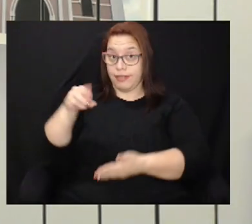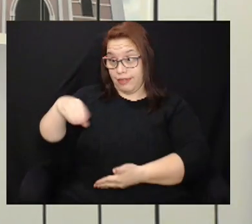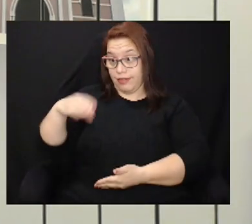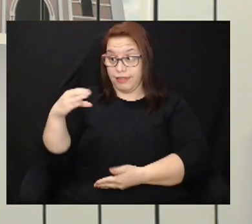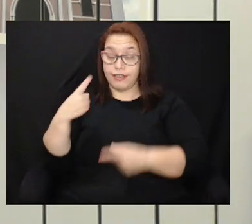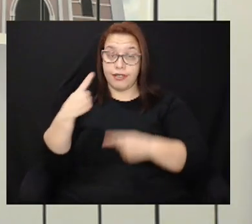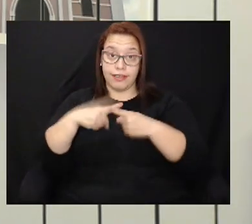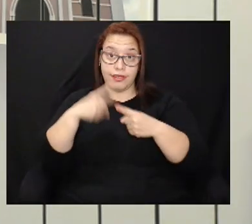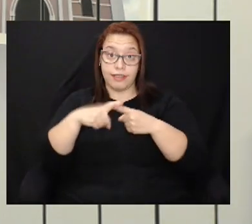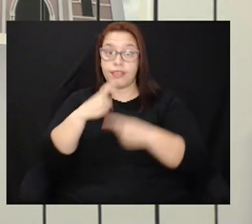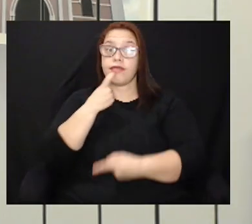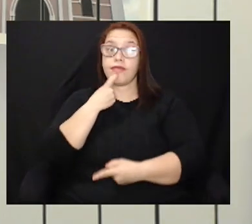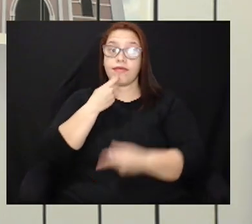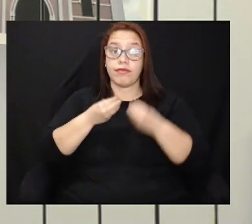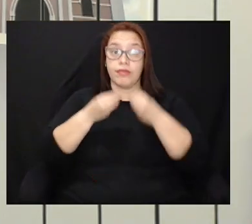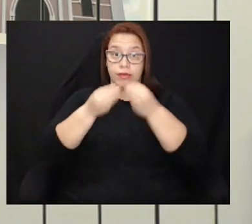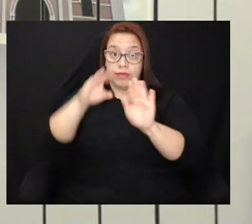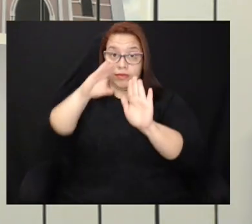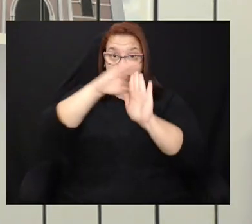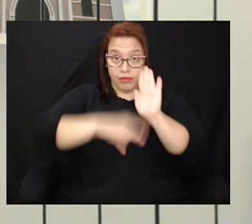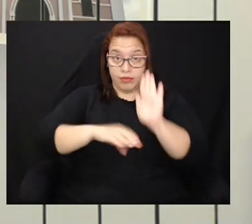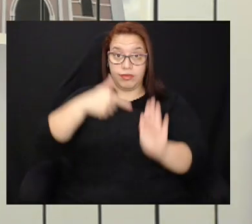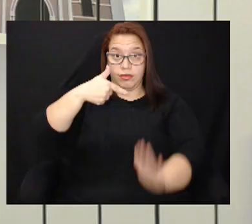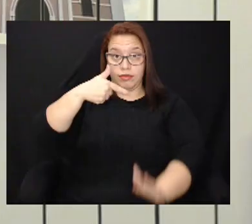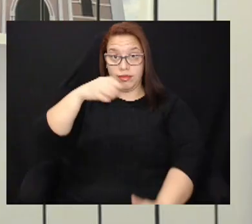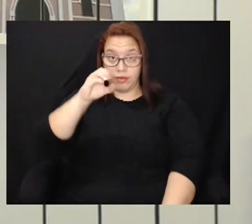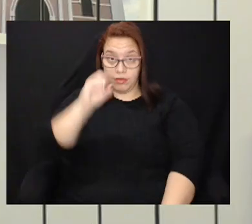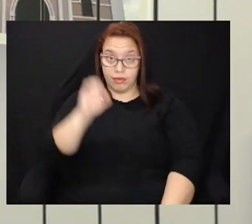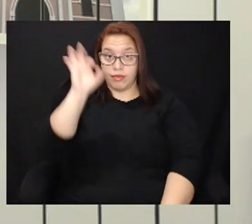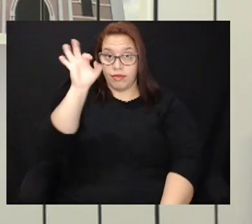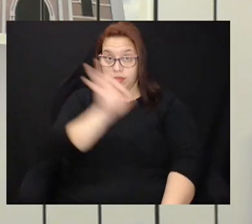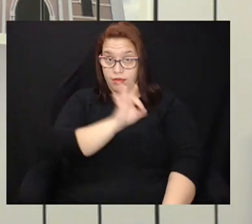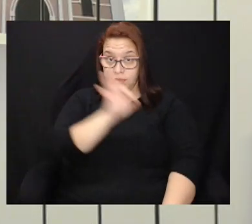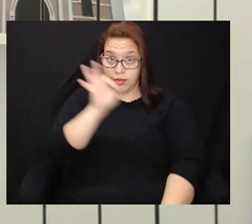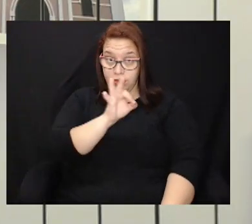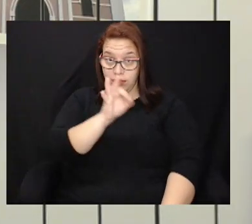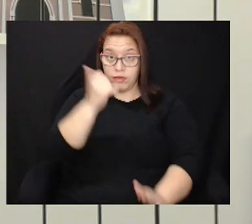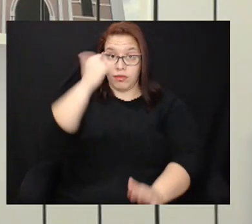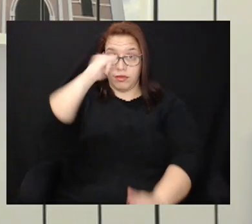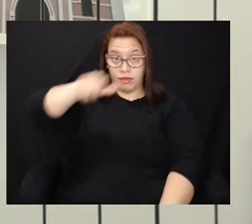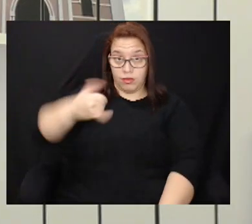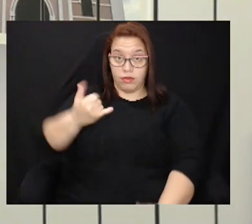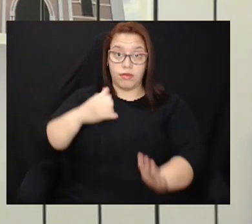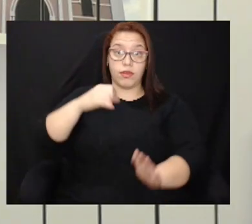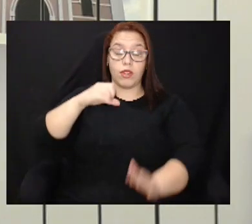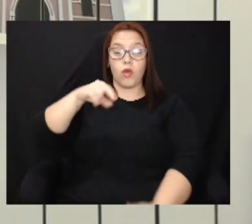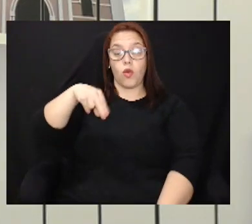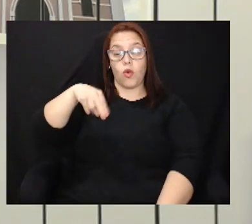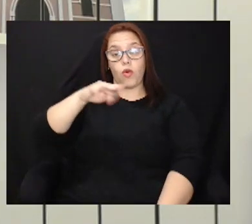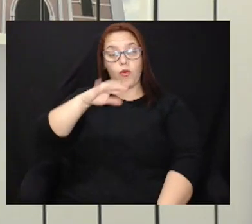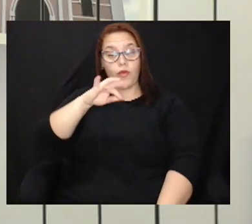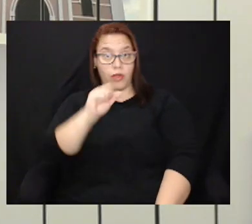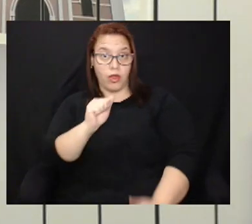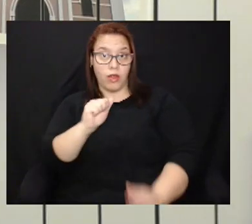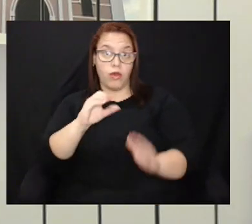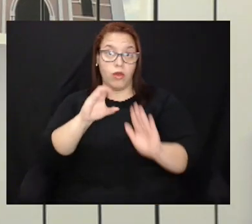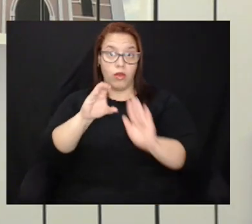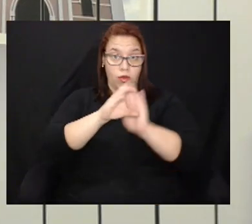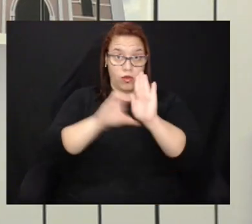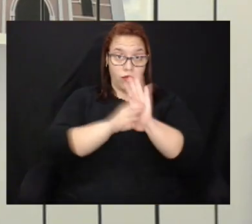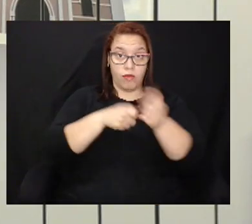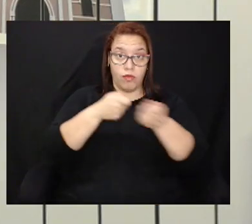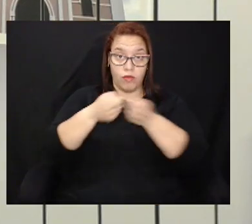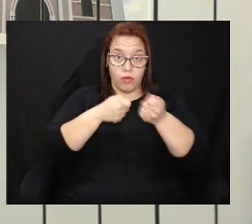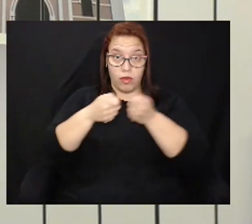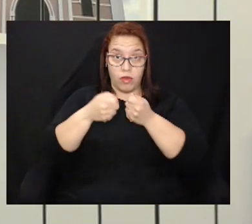Campinas oferece descontos de até 70% em juros e multas por meio do Programa de Regularização Fiscal,